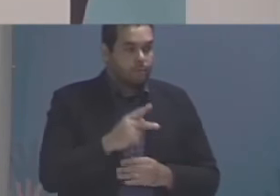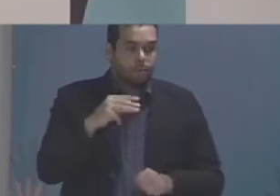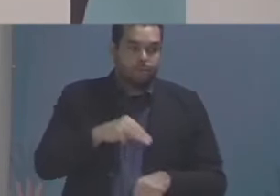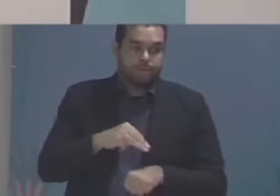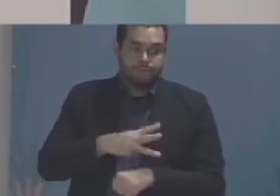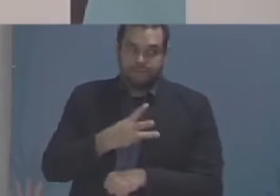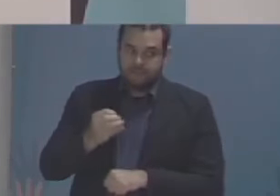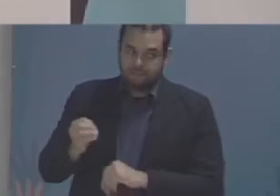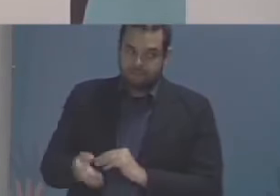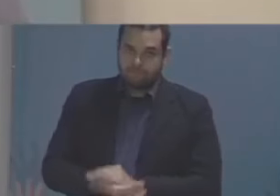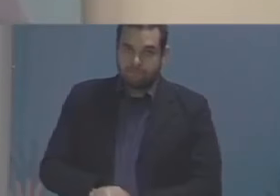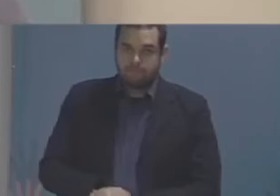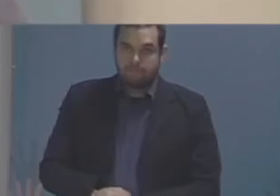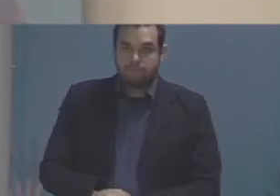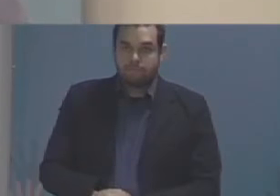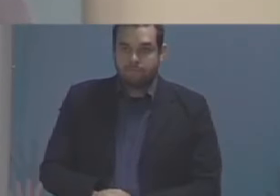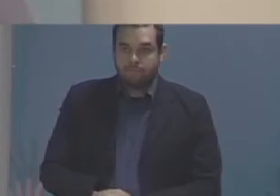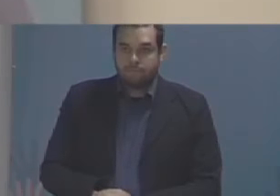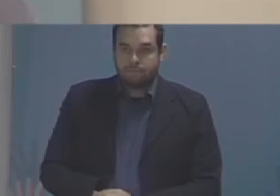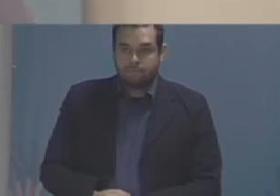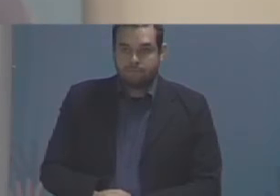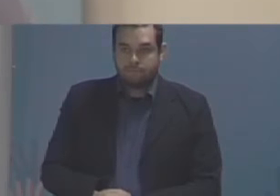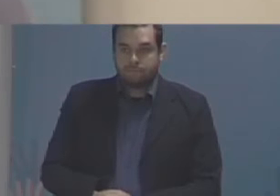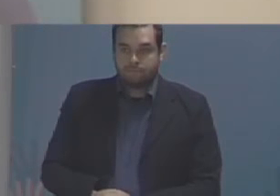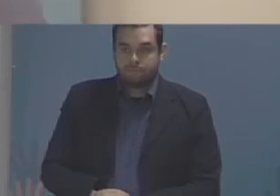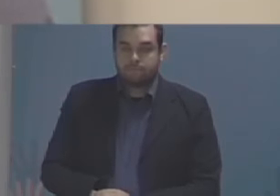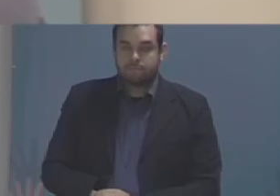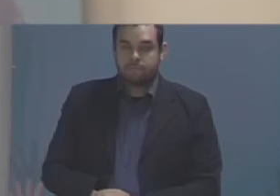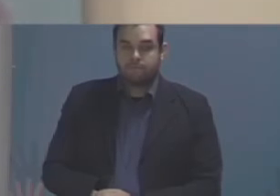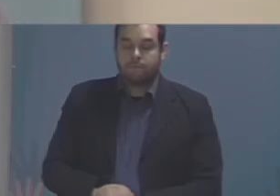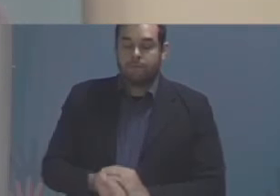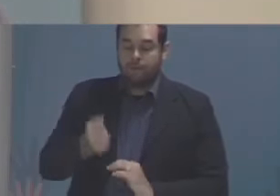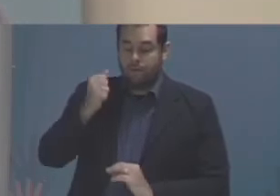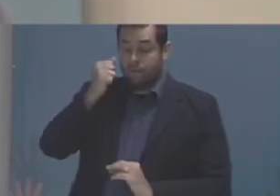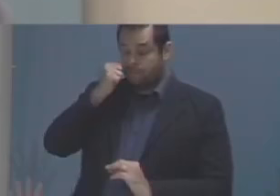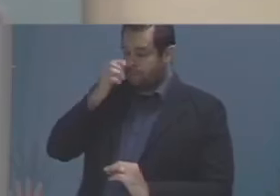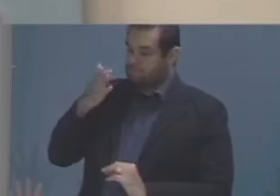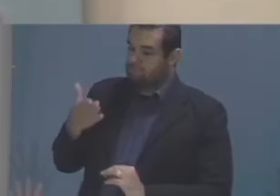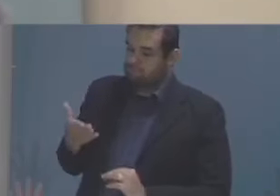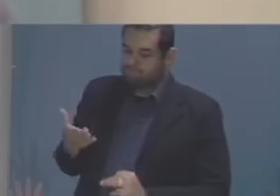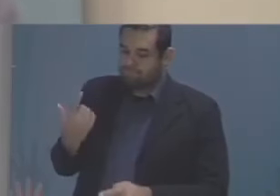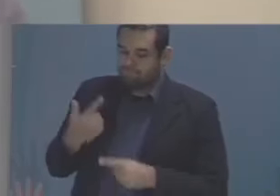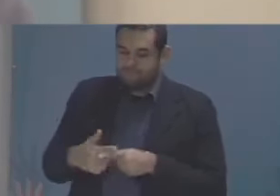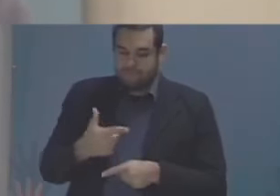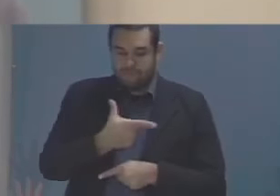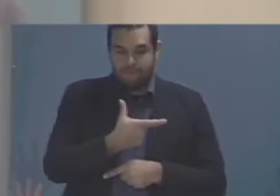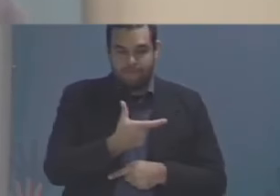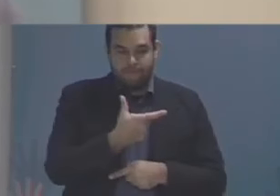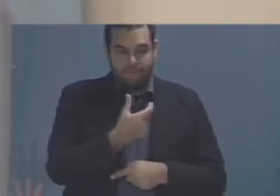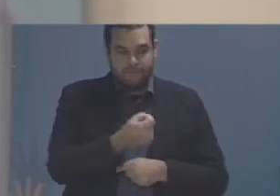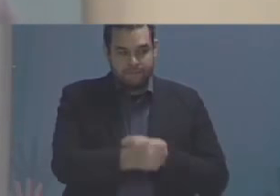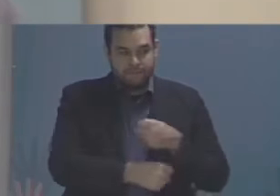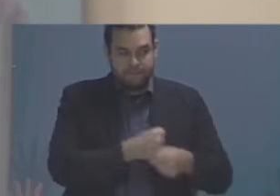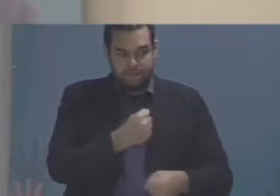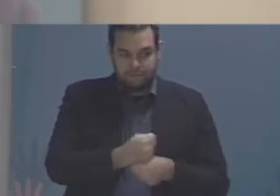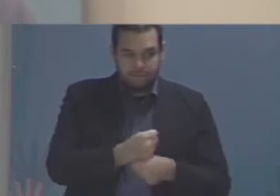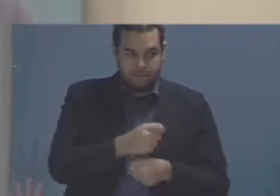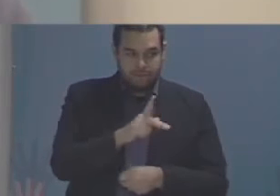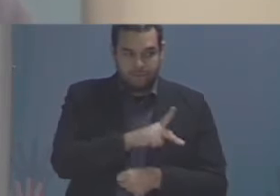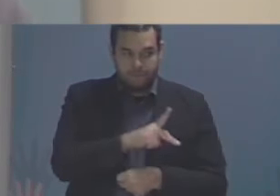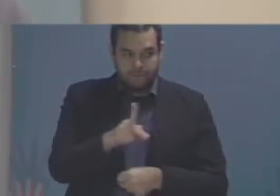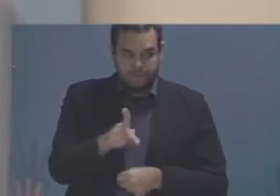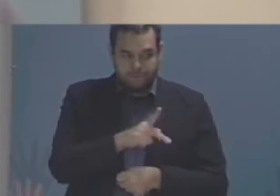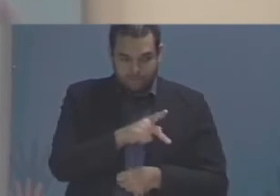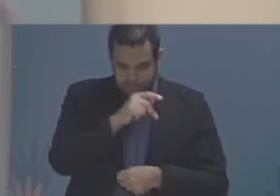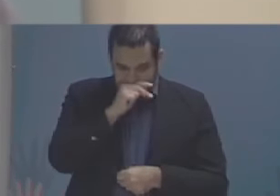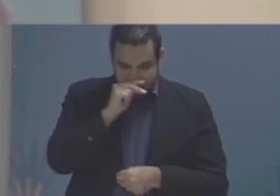1 minuto e 30 para a sua réplica. Dá uma curiosidade, eu com 21 anos eu era professor de vestibular comunitário